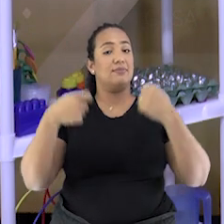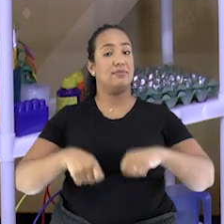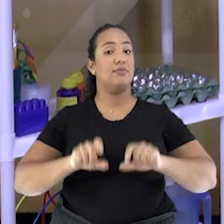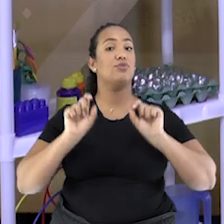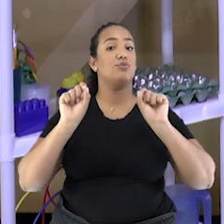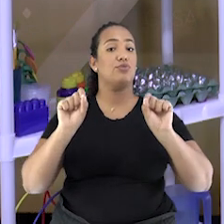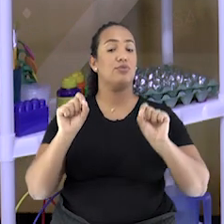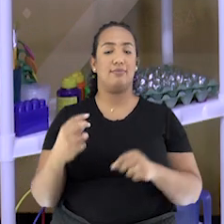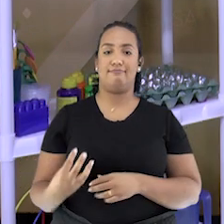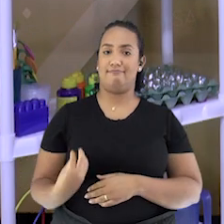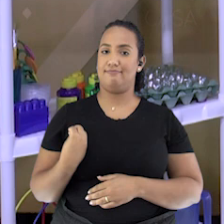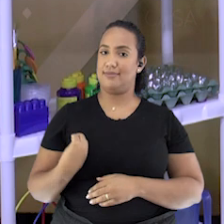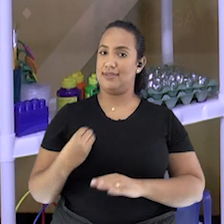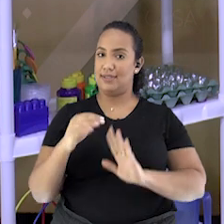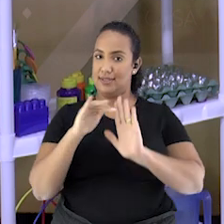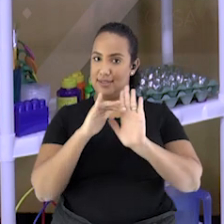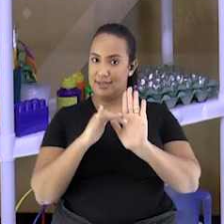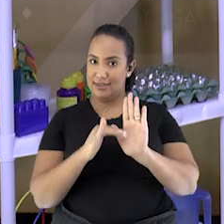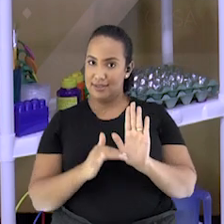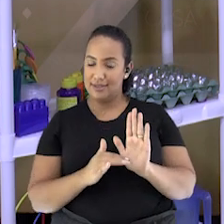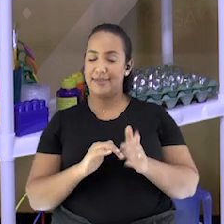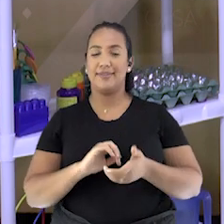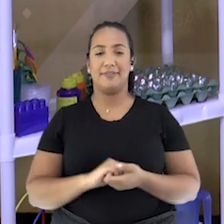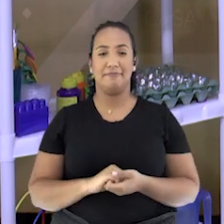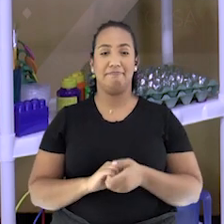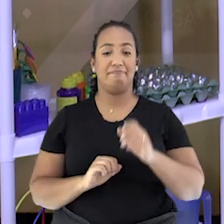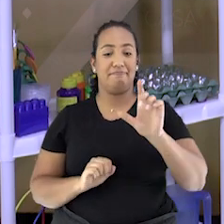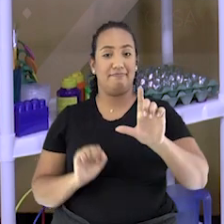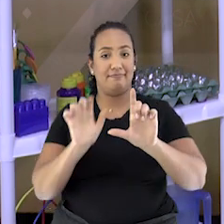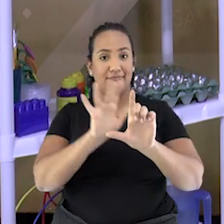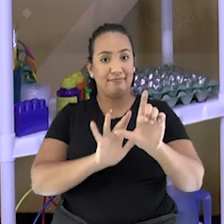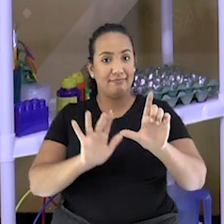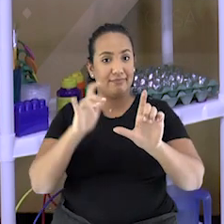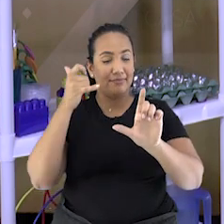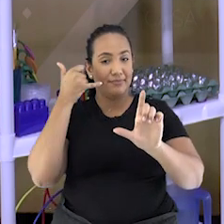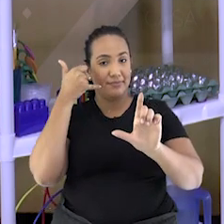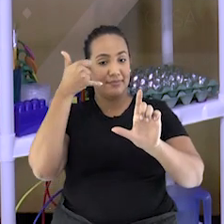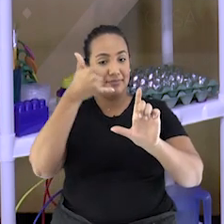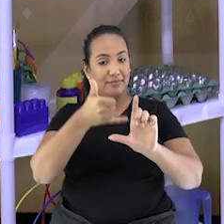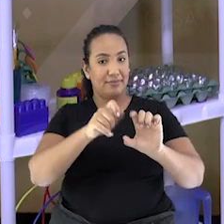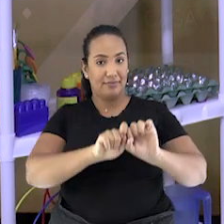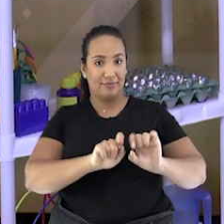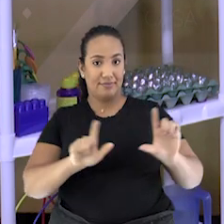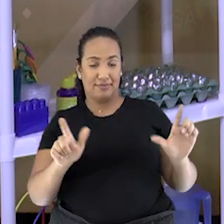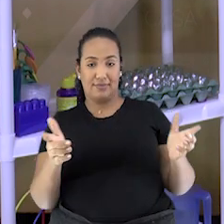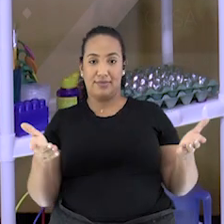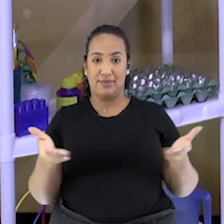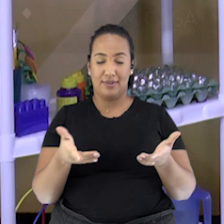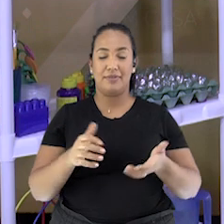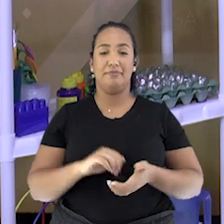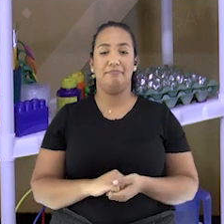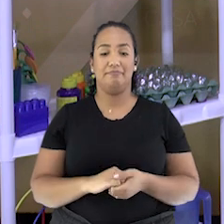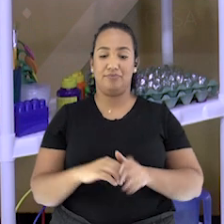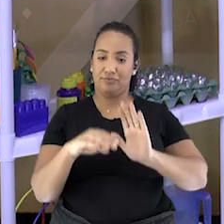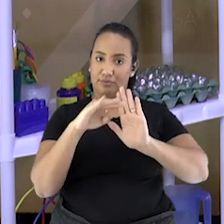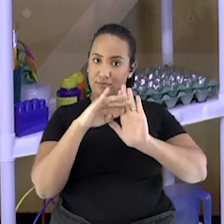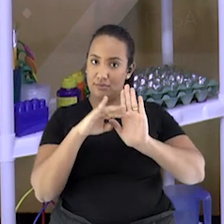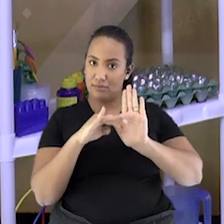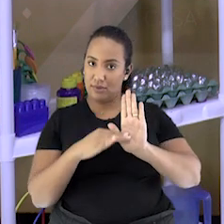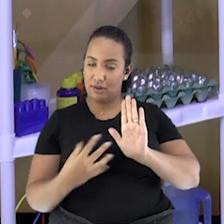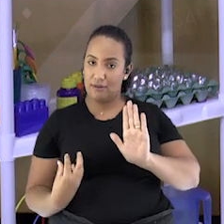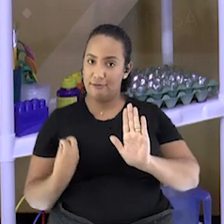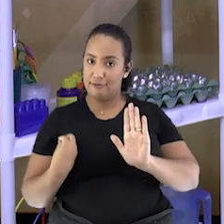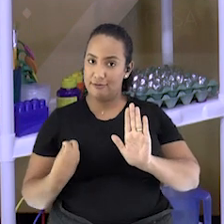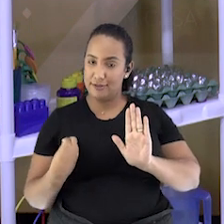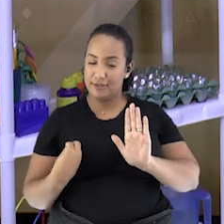lista de presença. Aponte a câmera do seu celular para o QR Code que está aparecendo para você aí na tela. Acesse o formulário da lista de